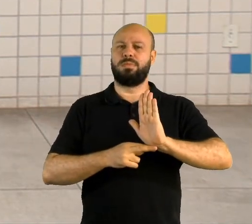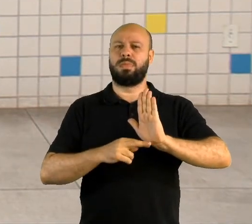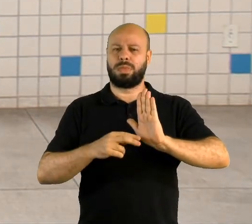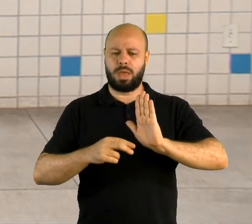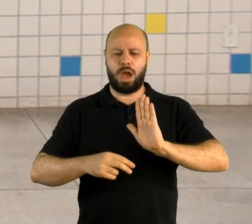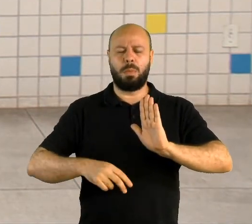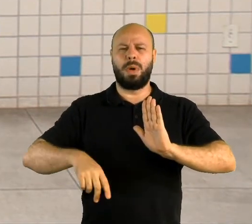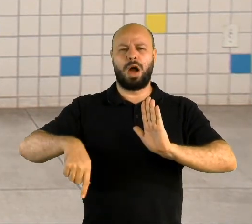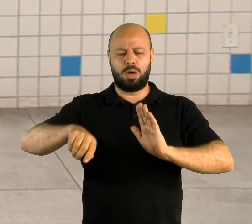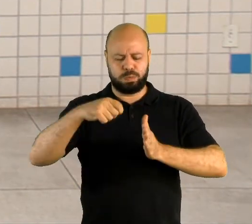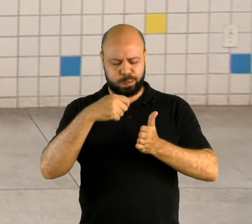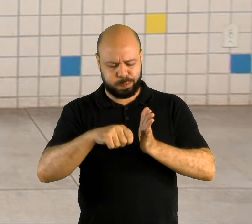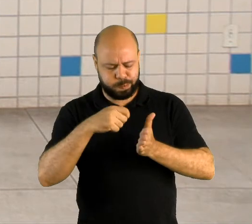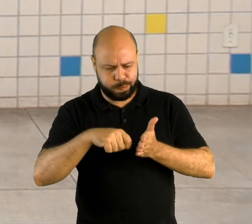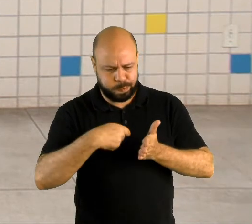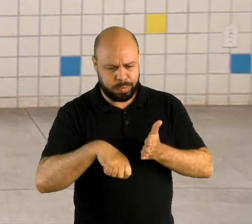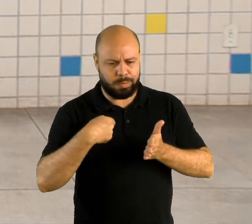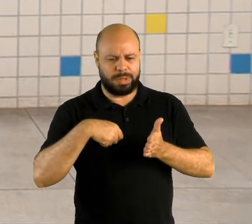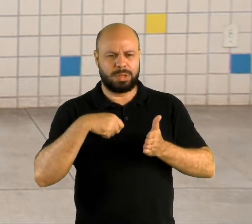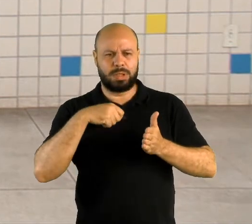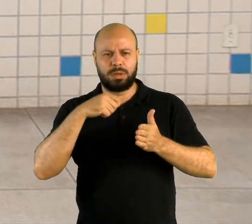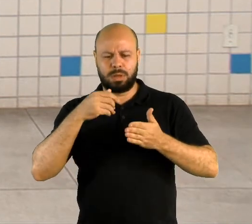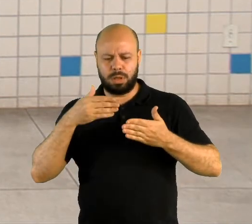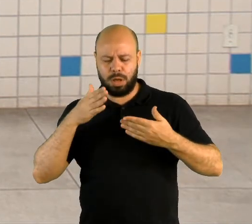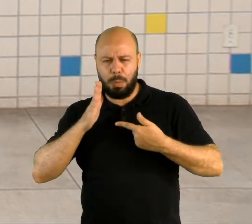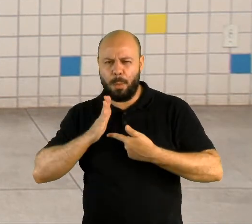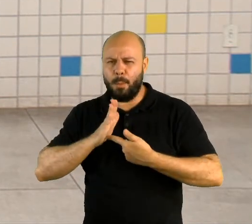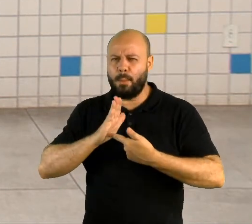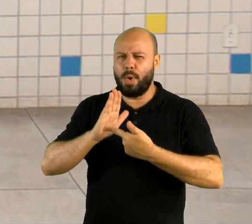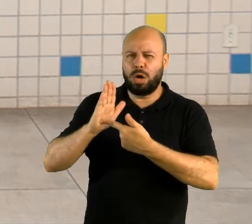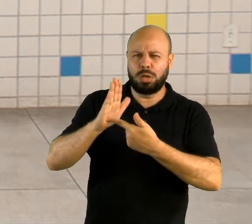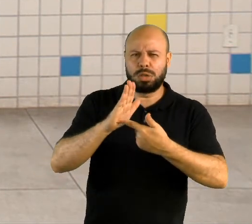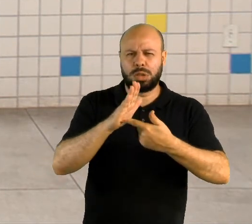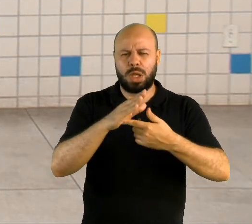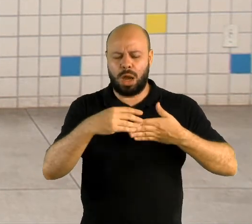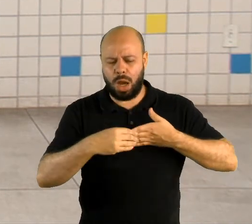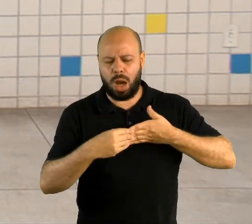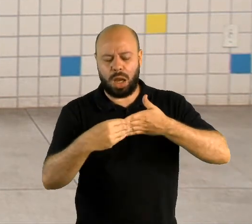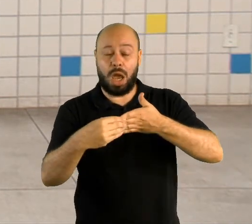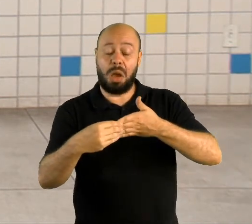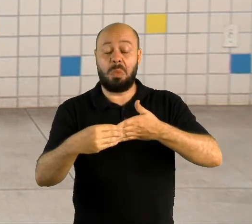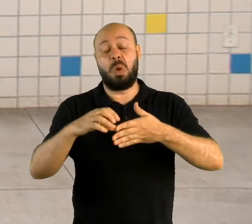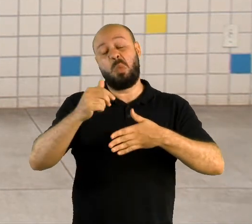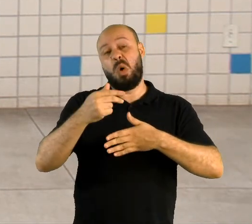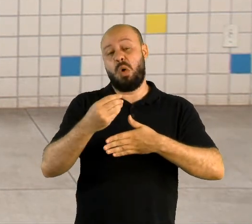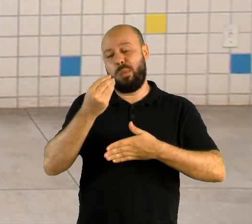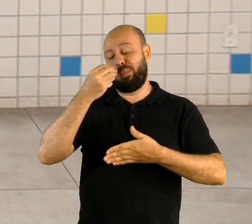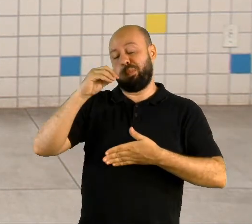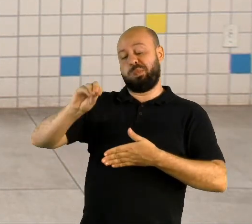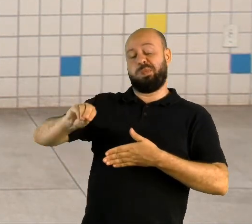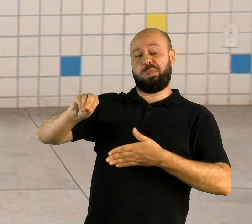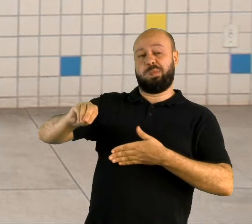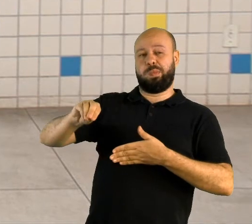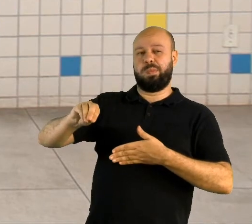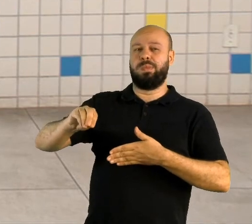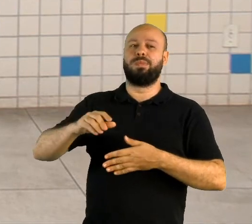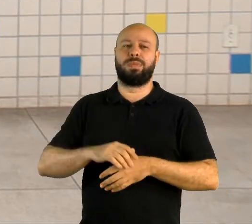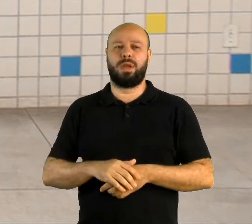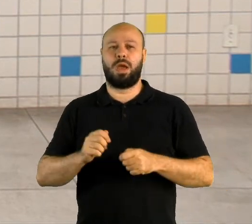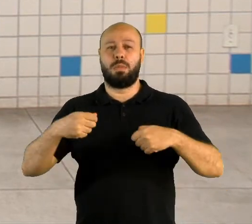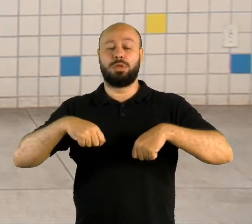a prerrogativa de tangenciá-la e, por vezes, ignorá-la. Eles que podem compensar